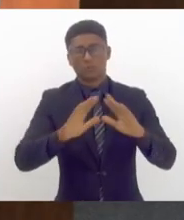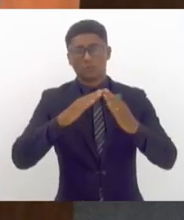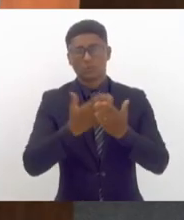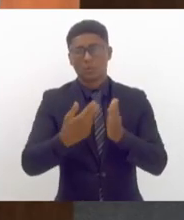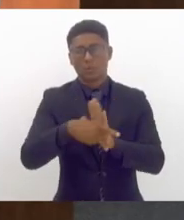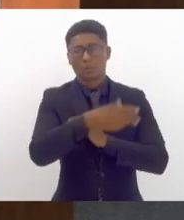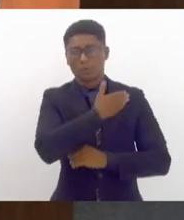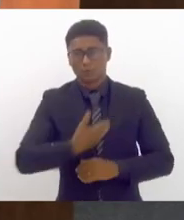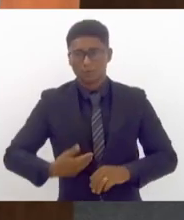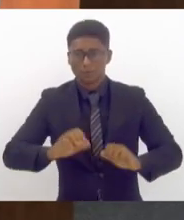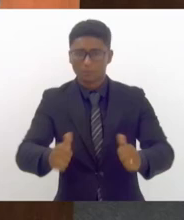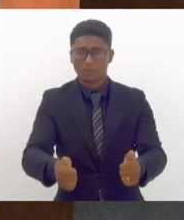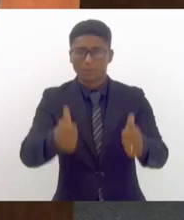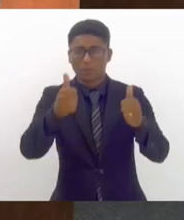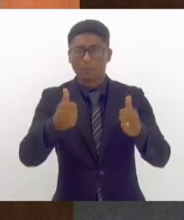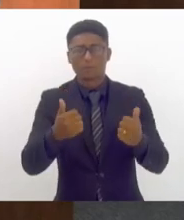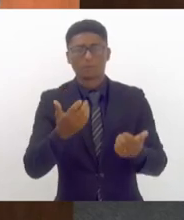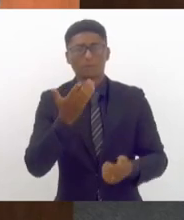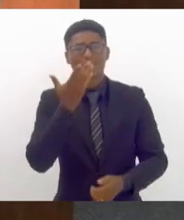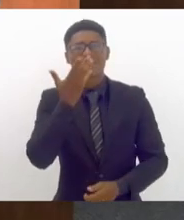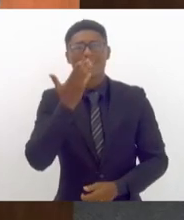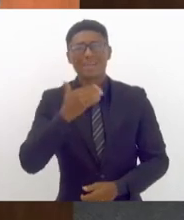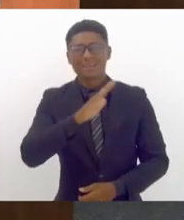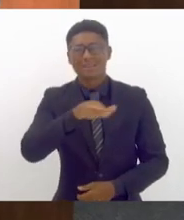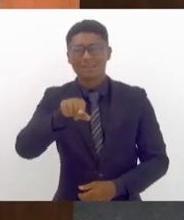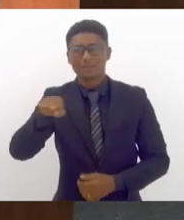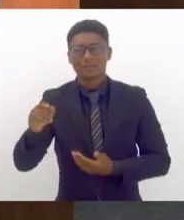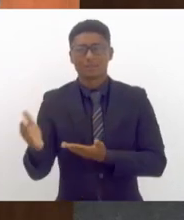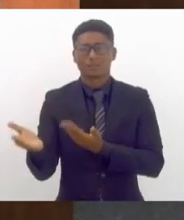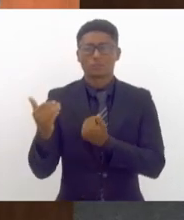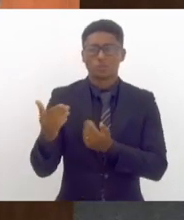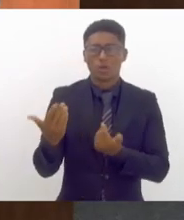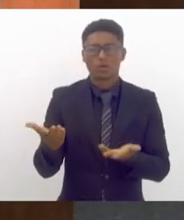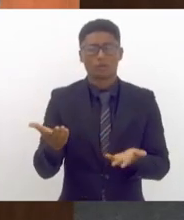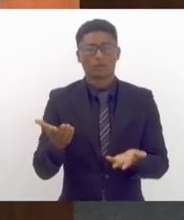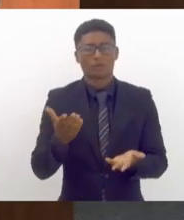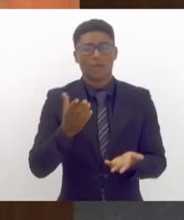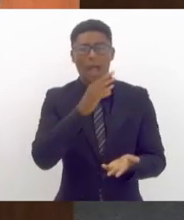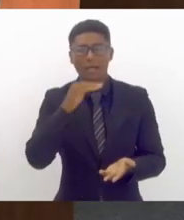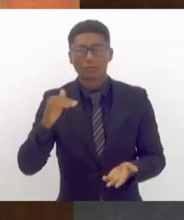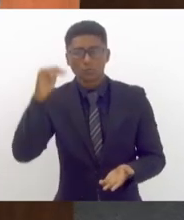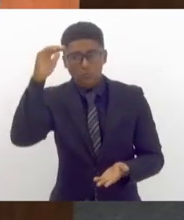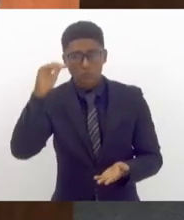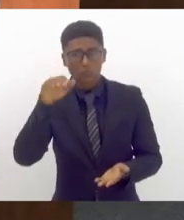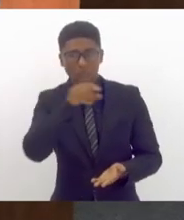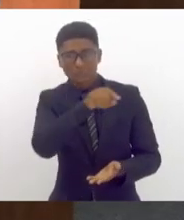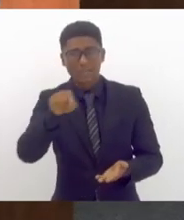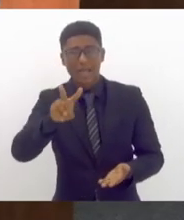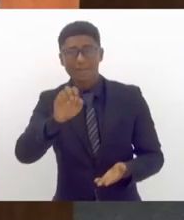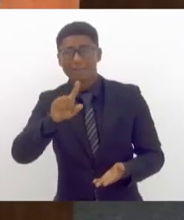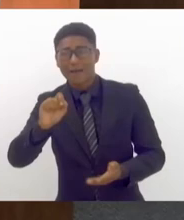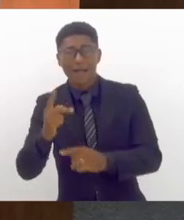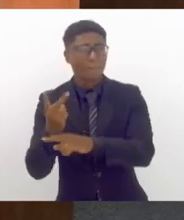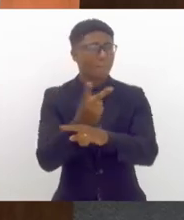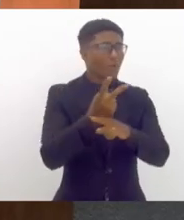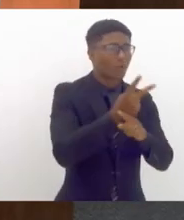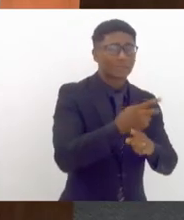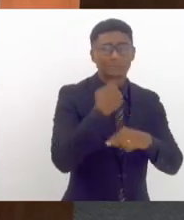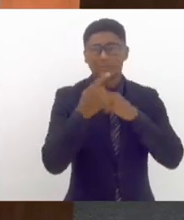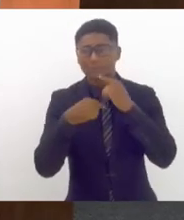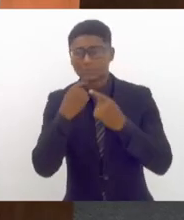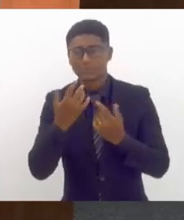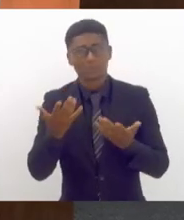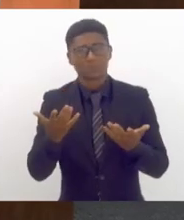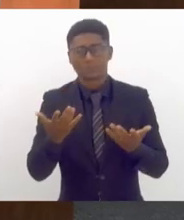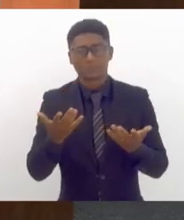adolescente, jovem ou adulto sem vaga na escola, querendo e devendo estudar. A gente quer continuar lutando